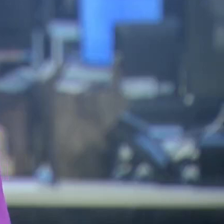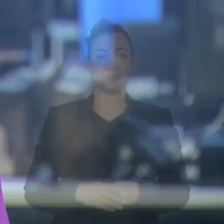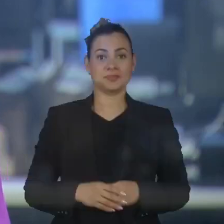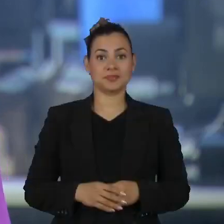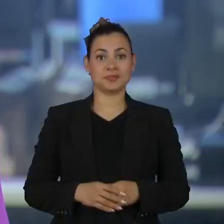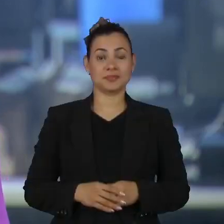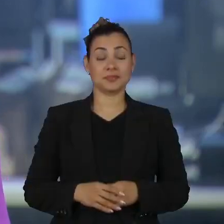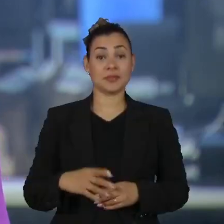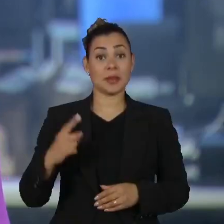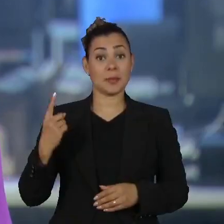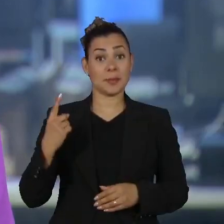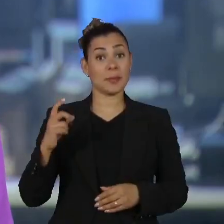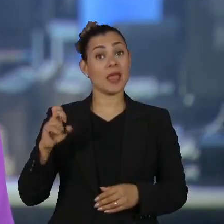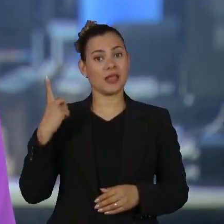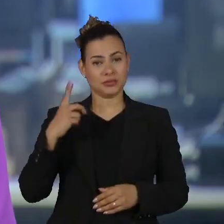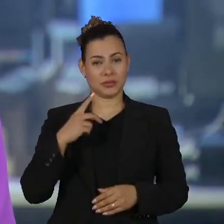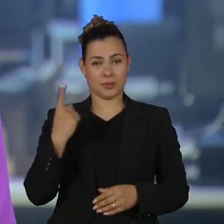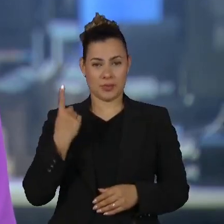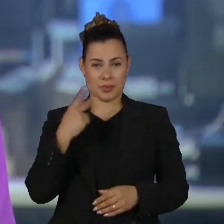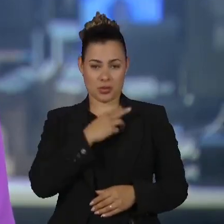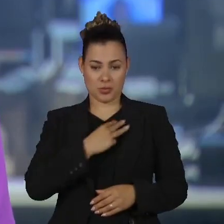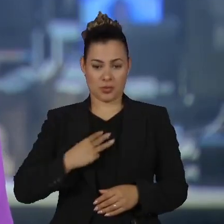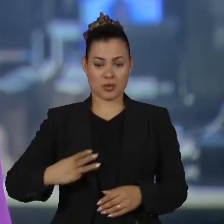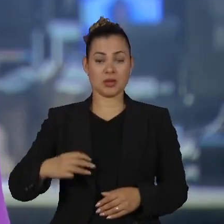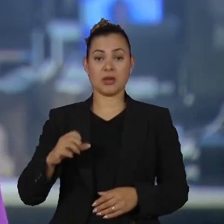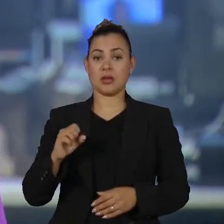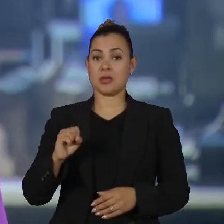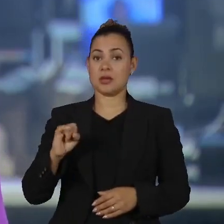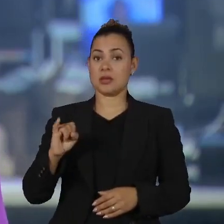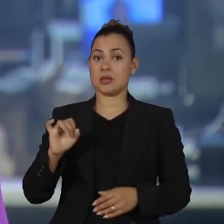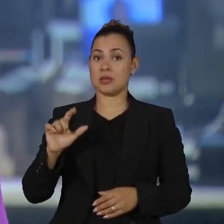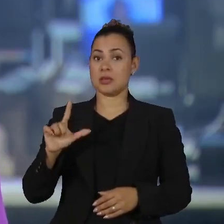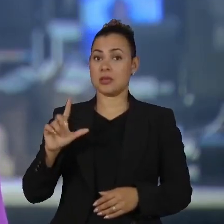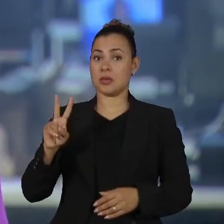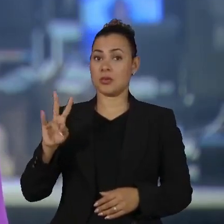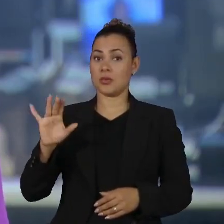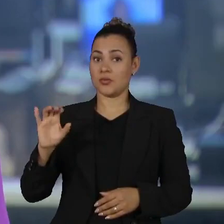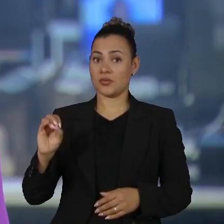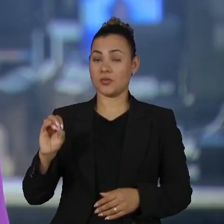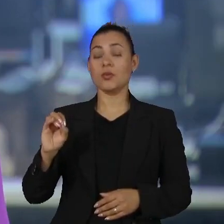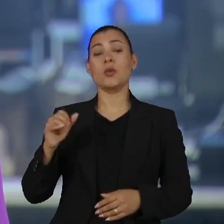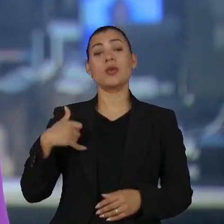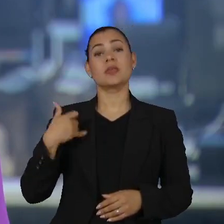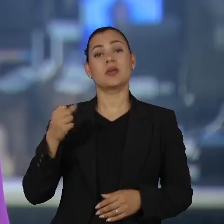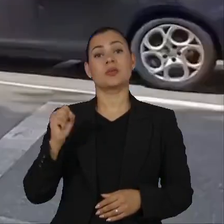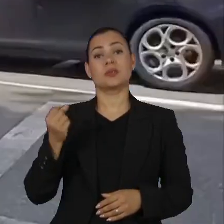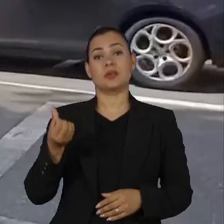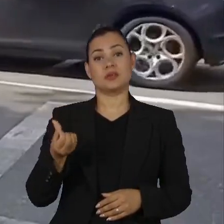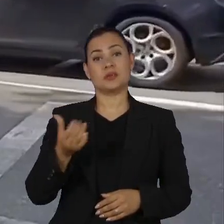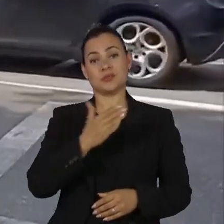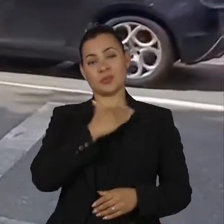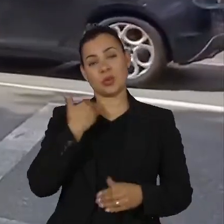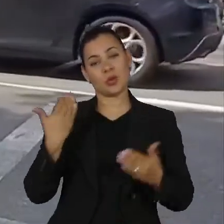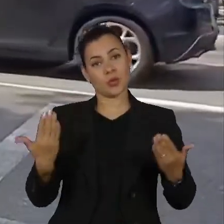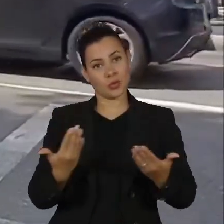o ex primeiro-ministro da Itália Silvio Berlusconi morreu hoje aos 86 anos